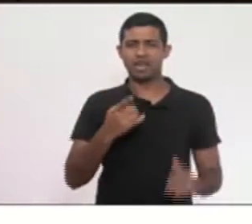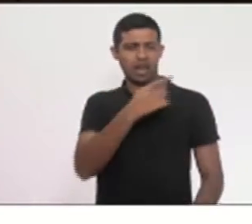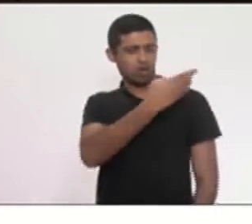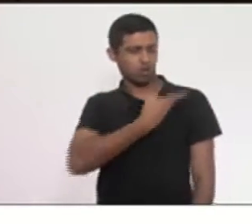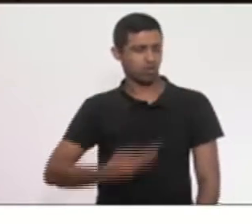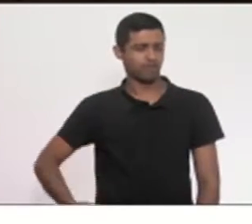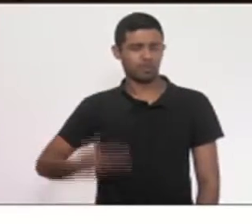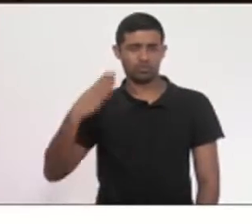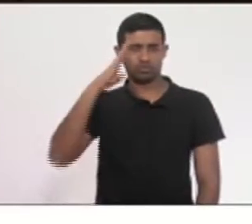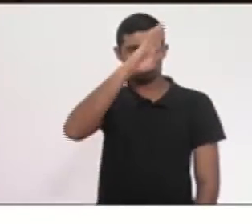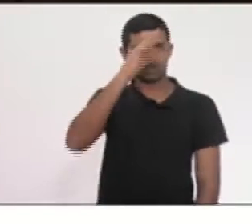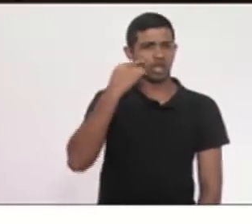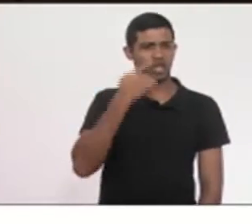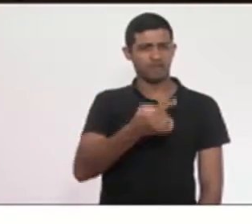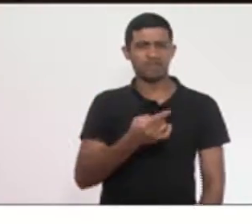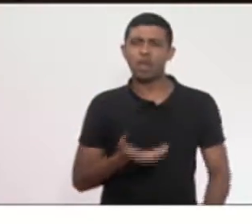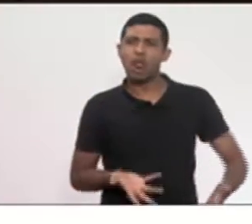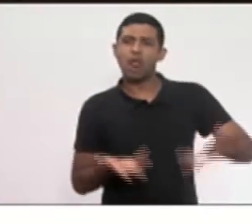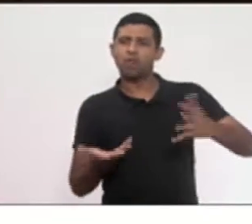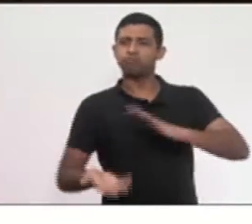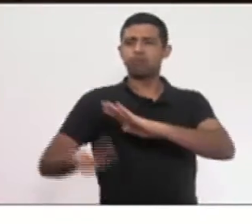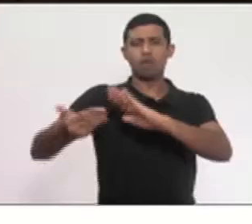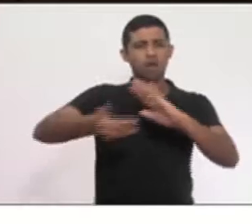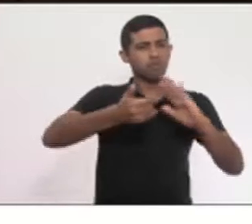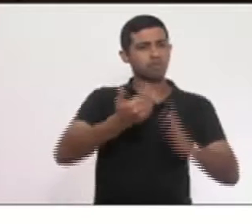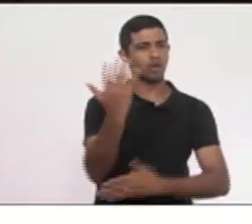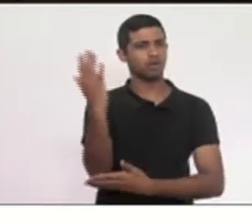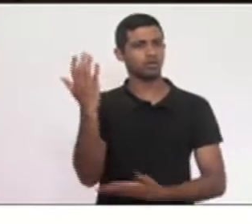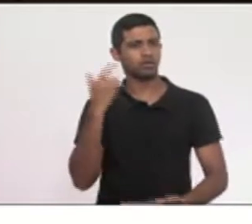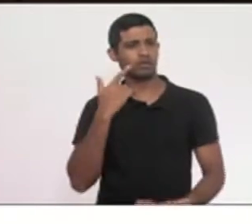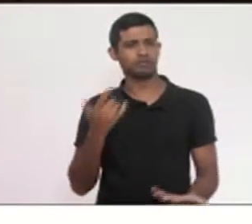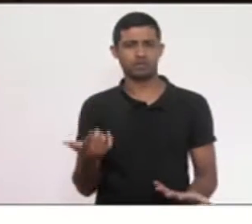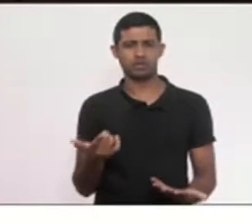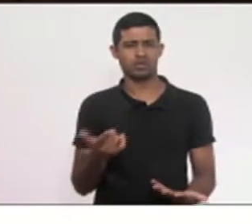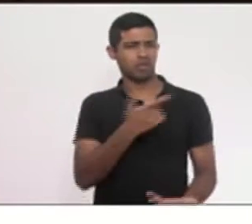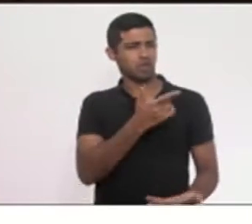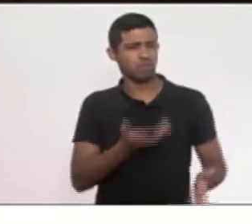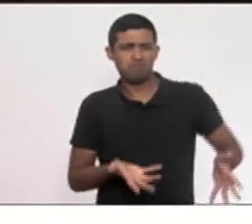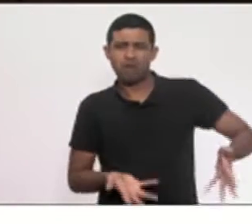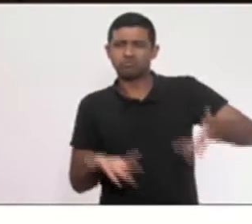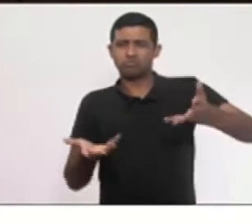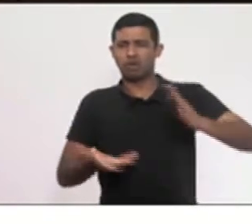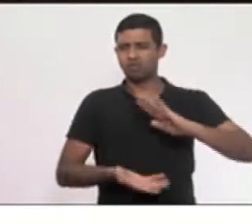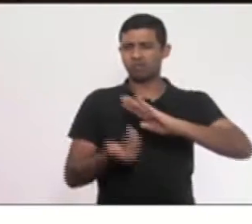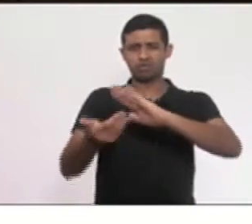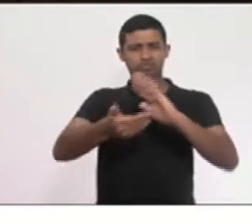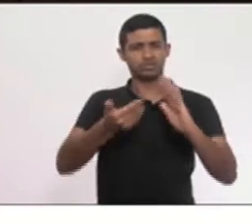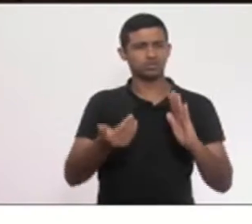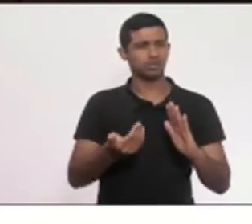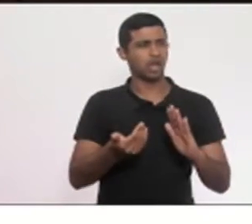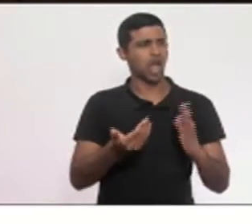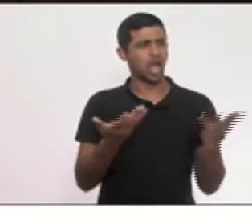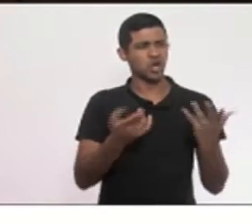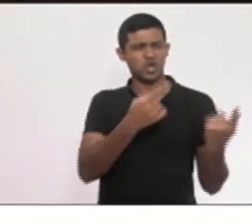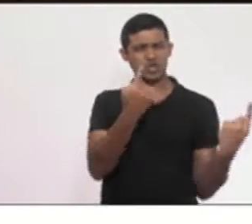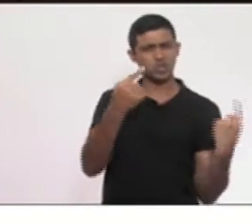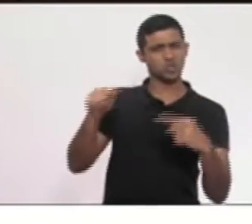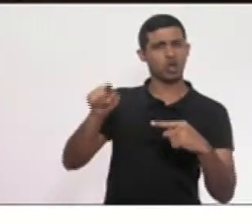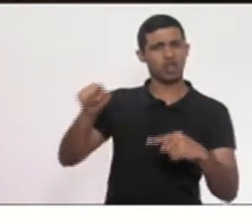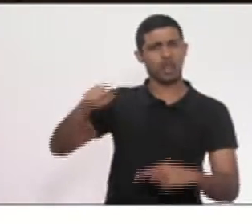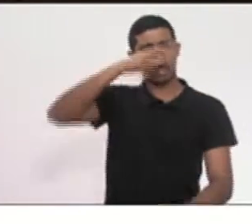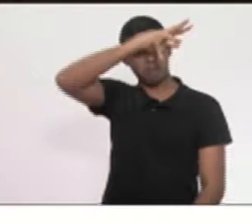Bolsonaro estimula o desmatamento. Estimula tanto que está atacando o fundo da